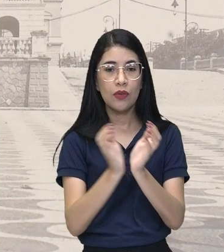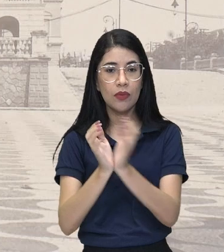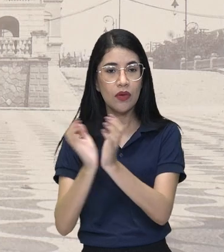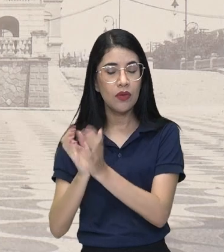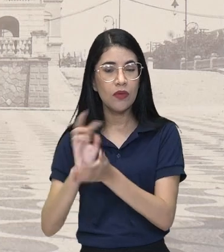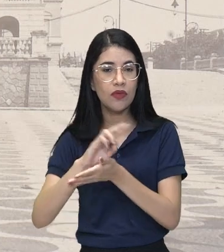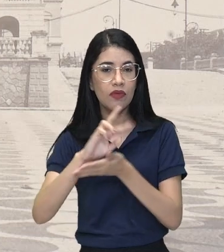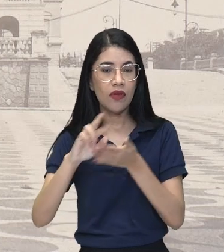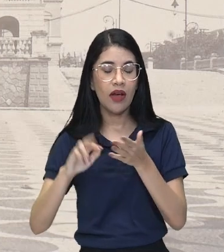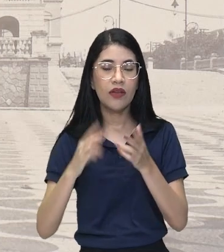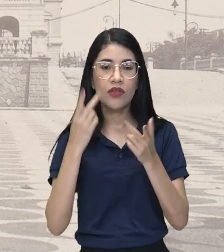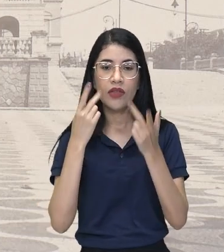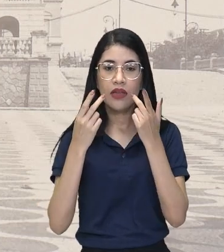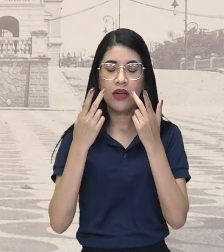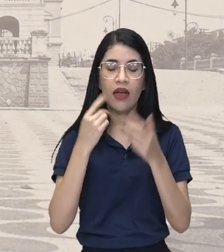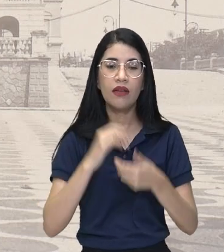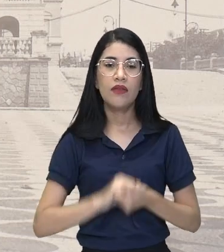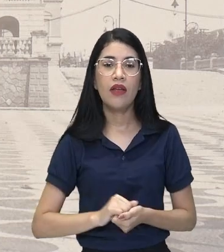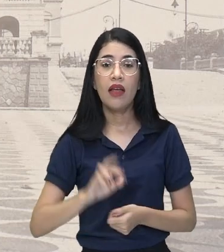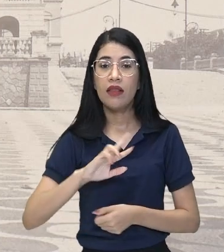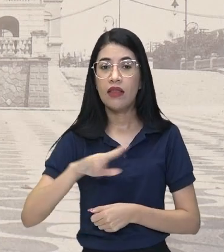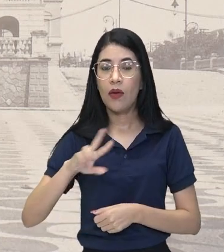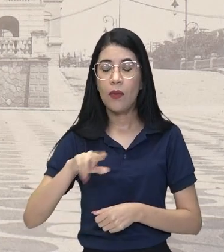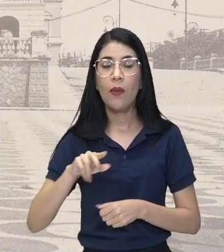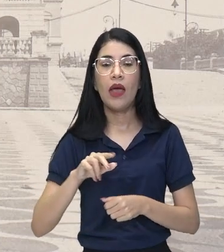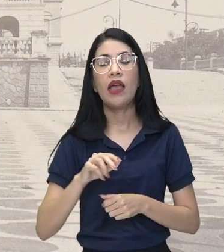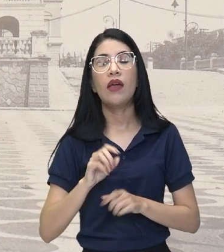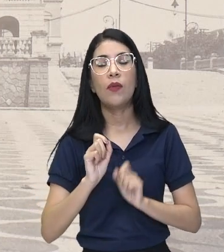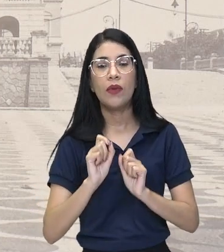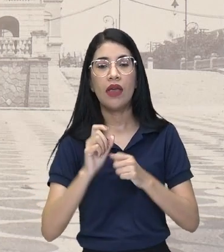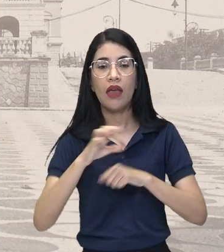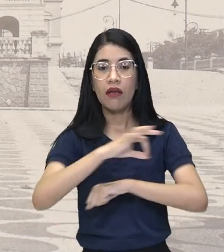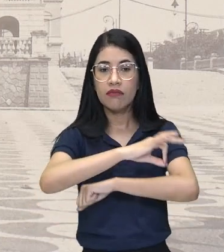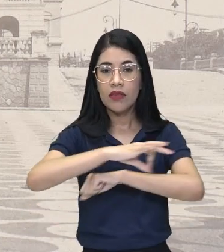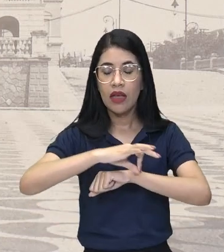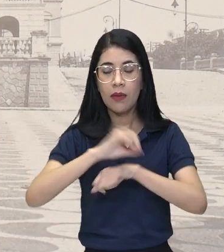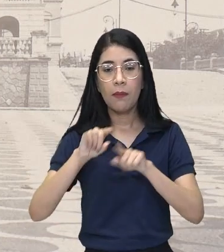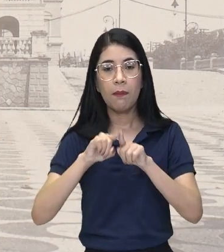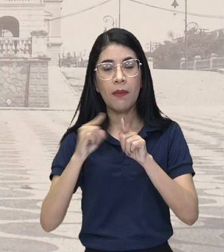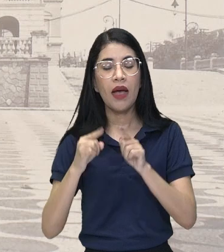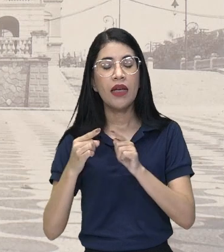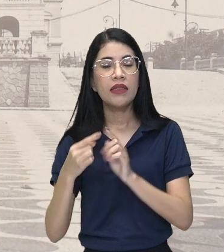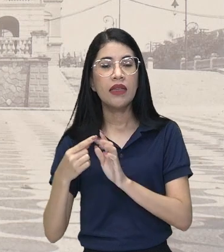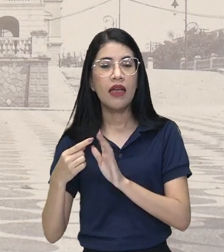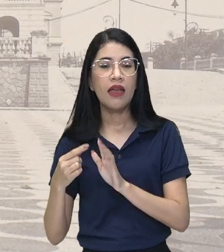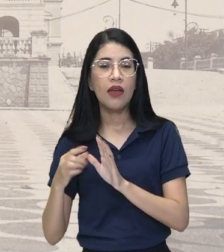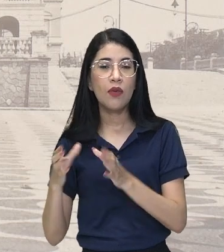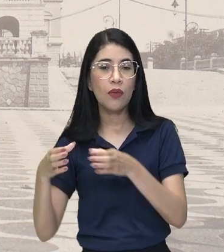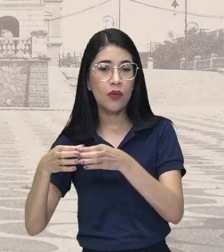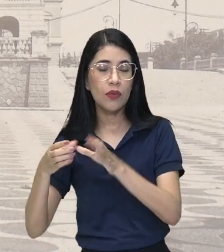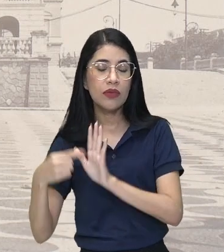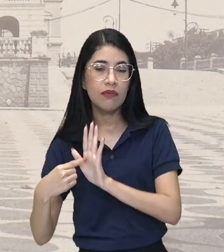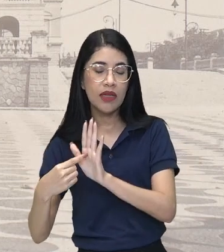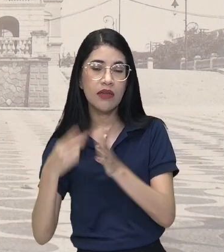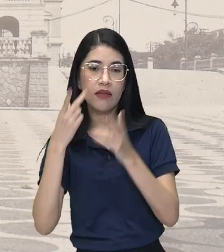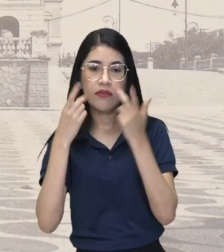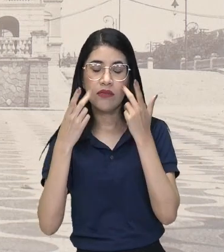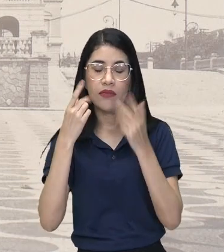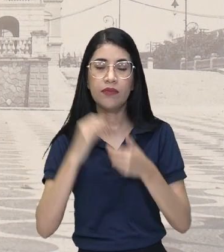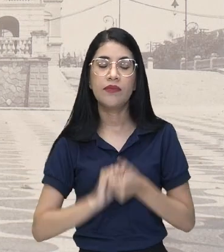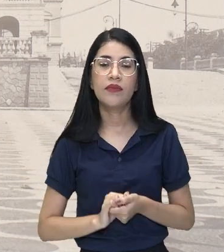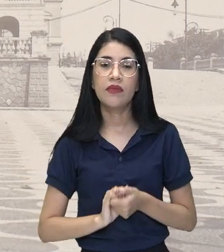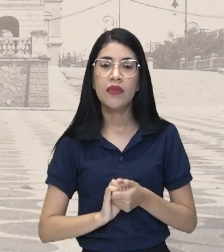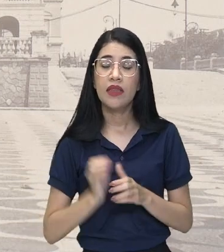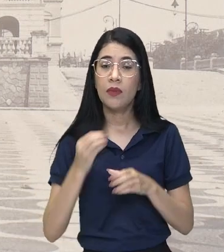tá? Não enquanto arquitetura, mas como grupo teatral. E aí, dentro desse teatro, nós